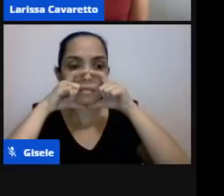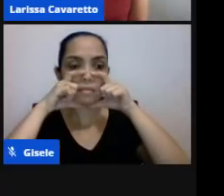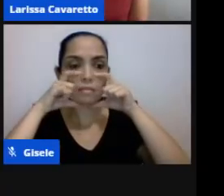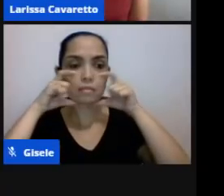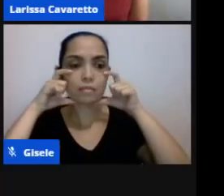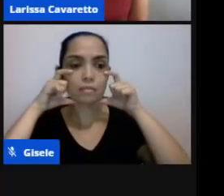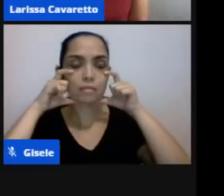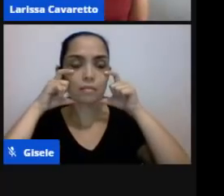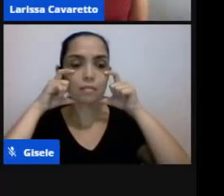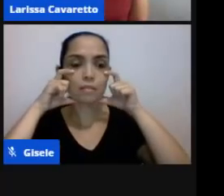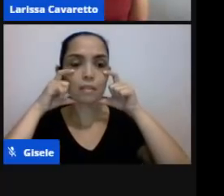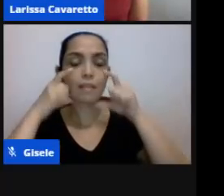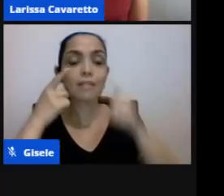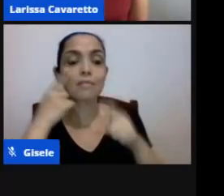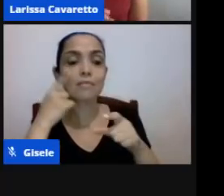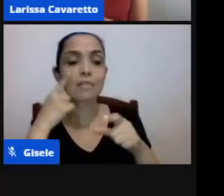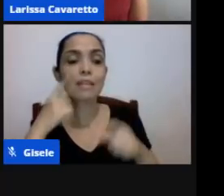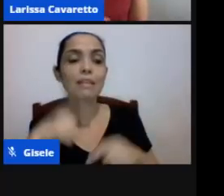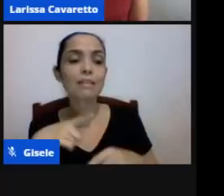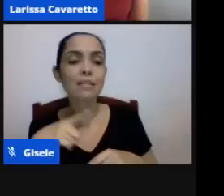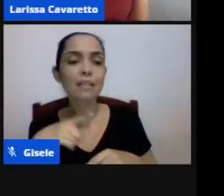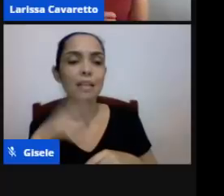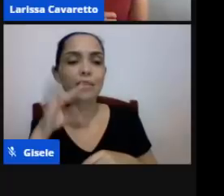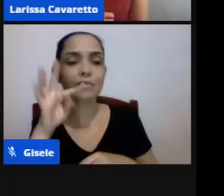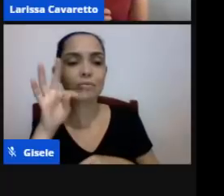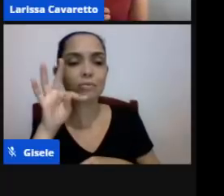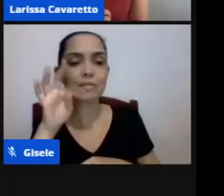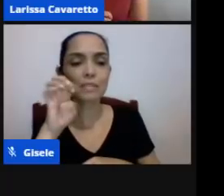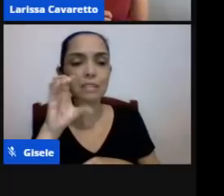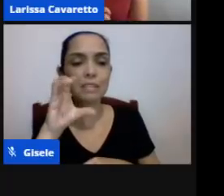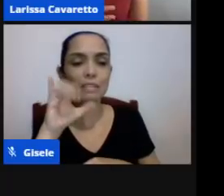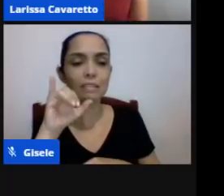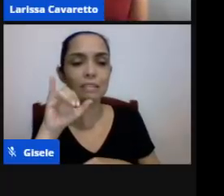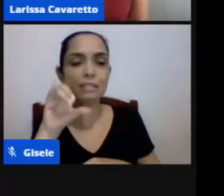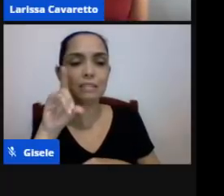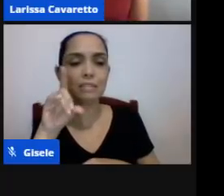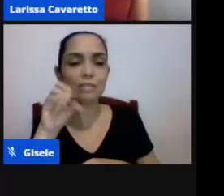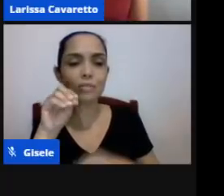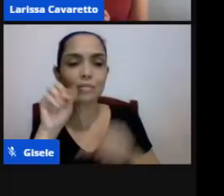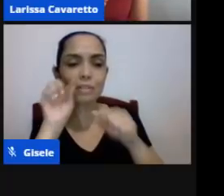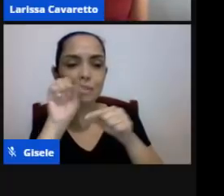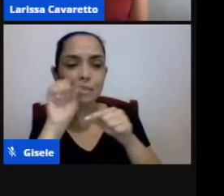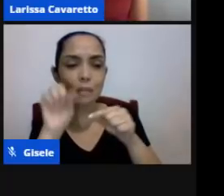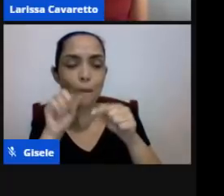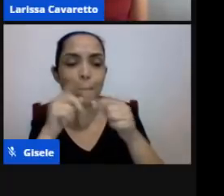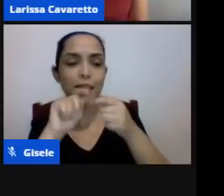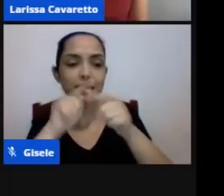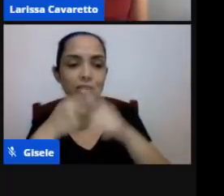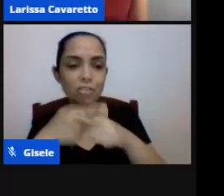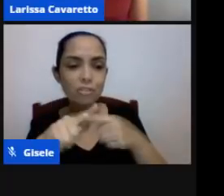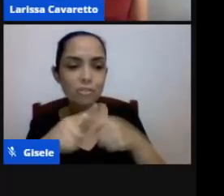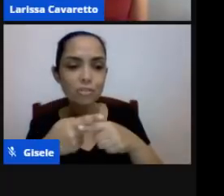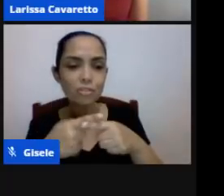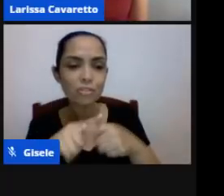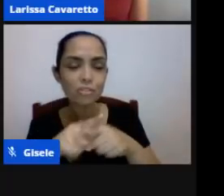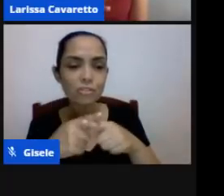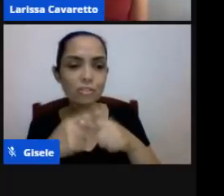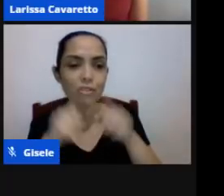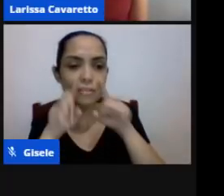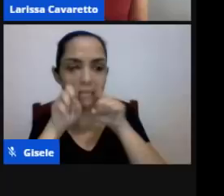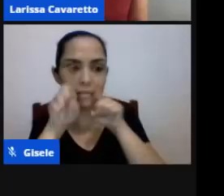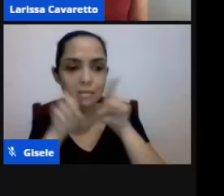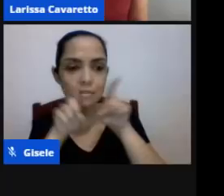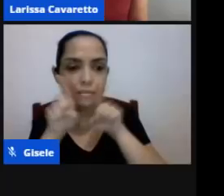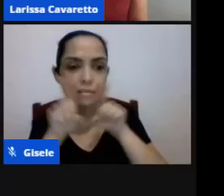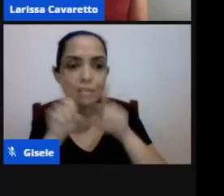óbvio, gente, que tecidos que são furadinhos, por exemplo, máscara de tricô, máscara de crochê, essas máscaras